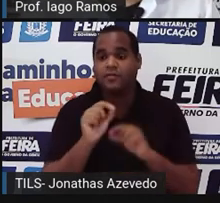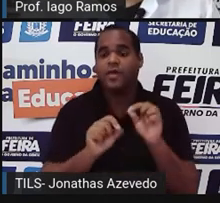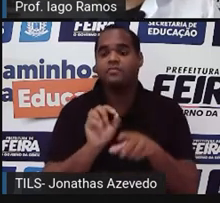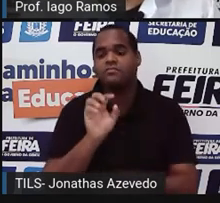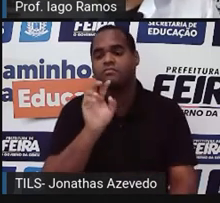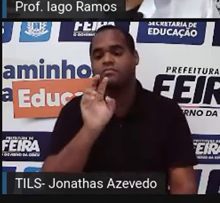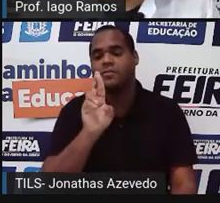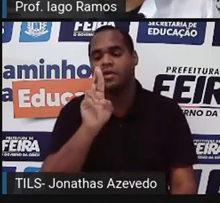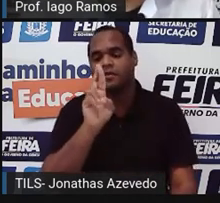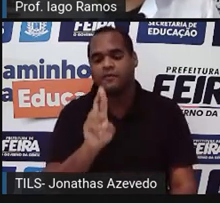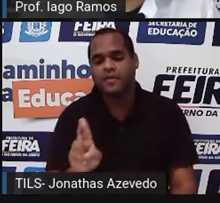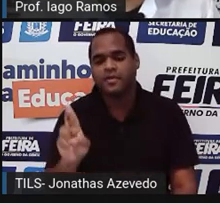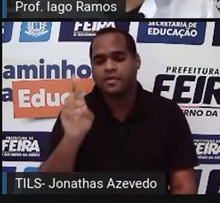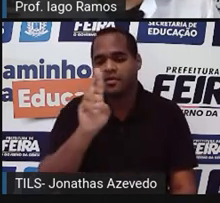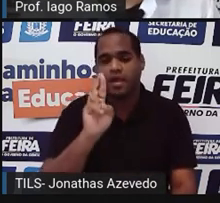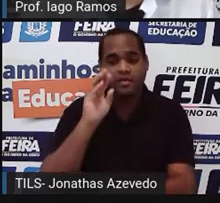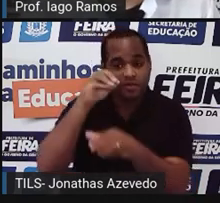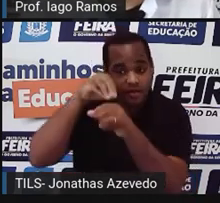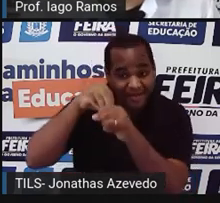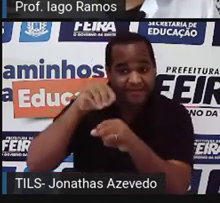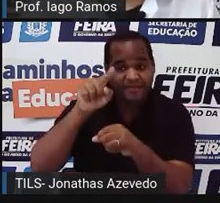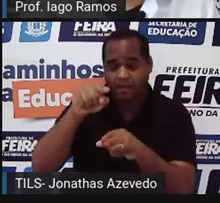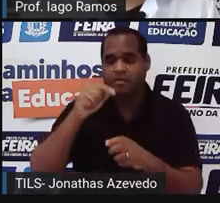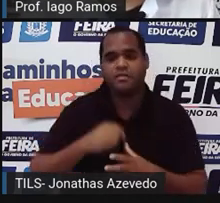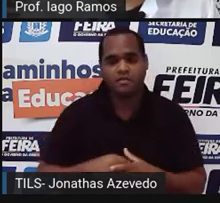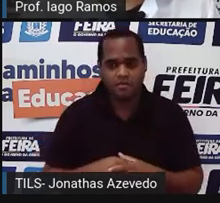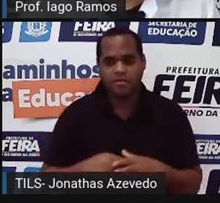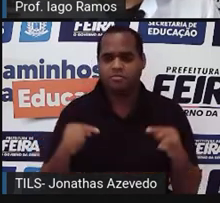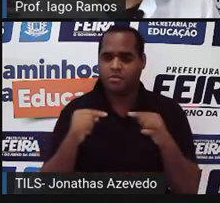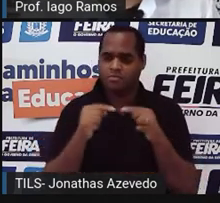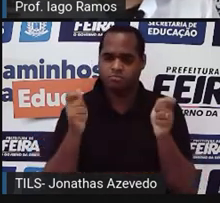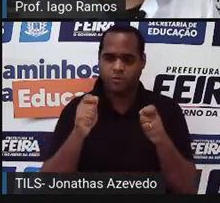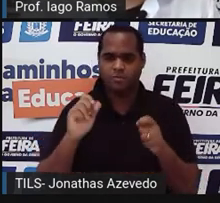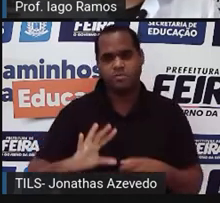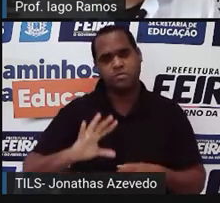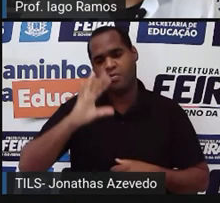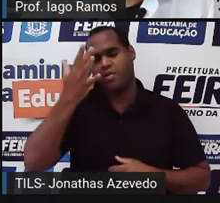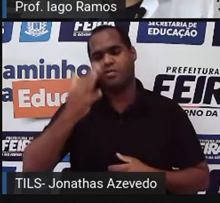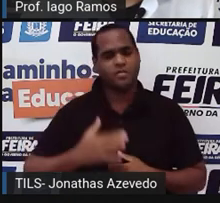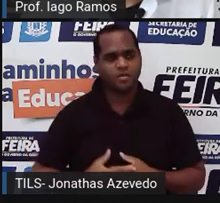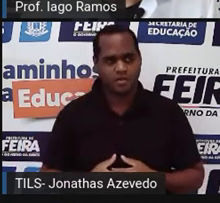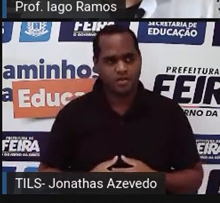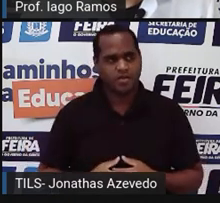volta desse ponto, tá bom? É isso que vai acontecer. E aí,